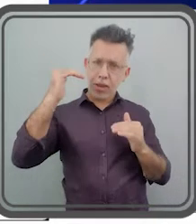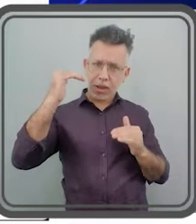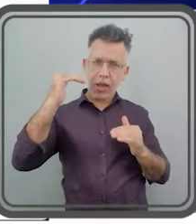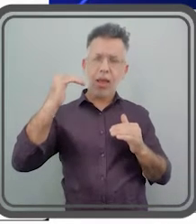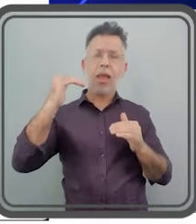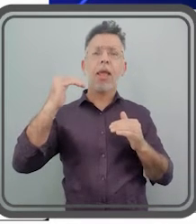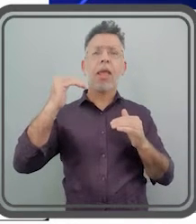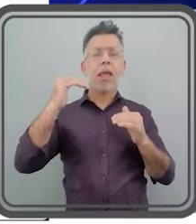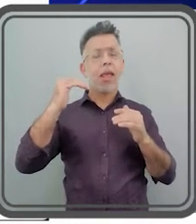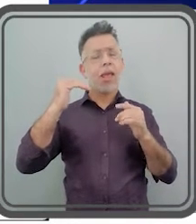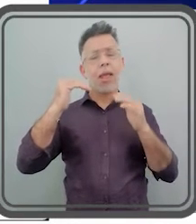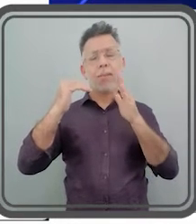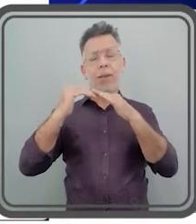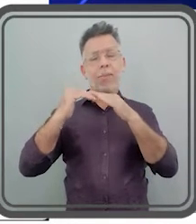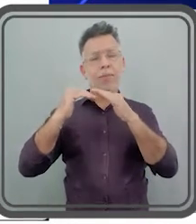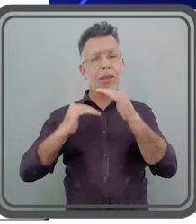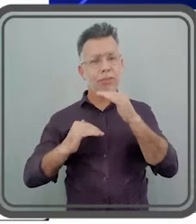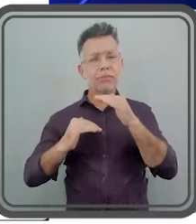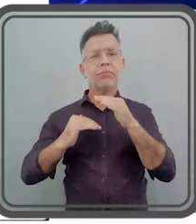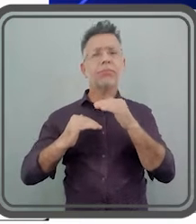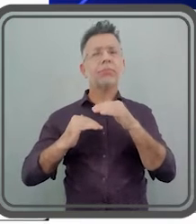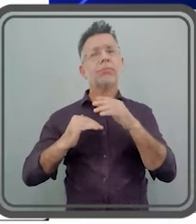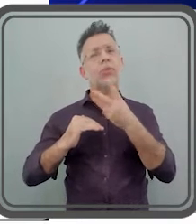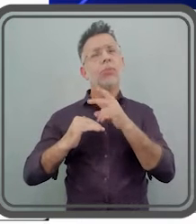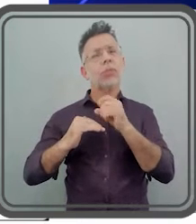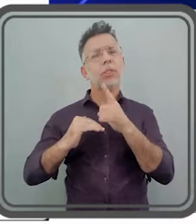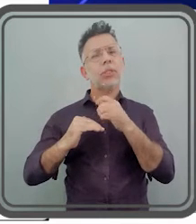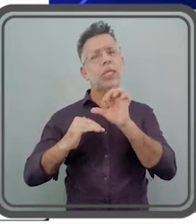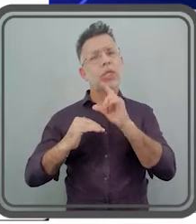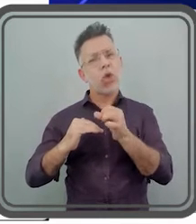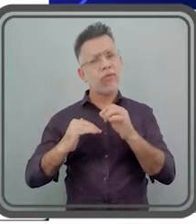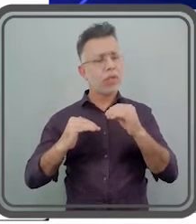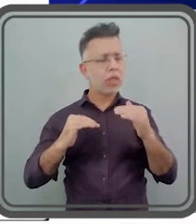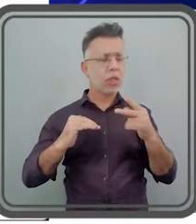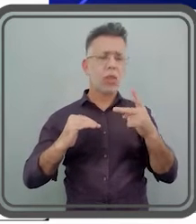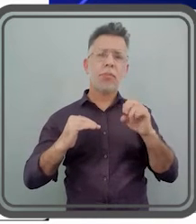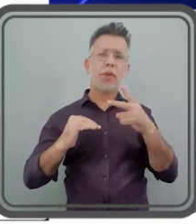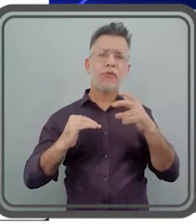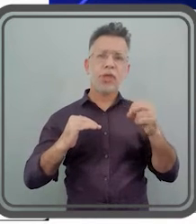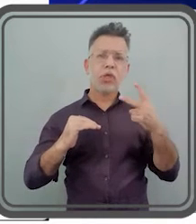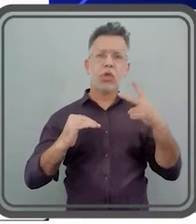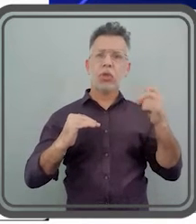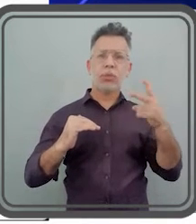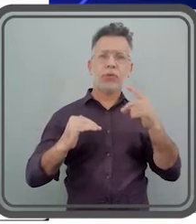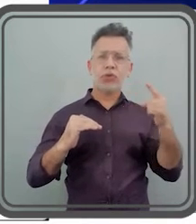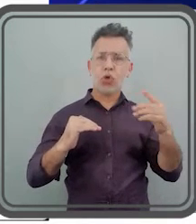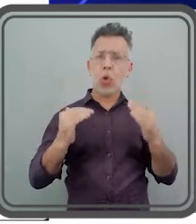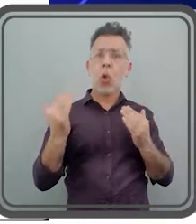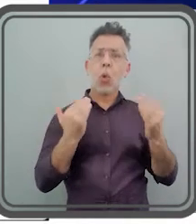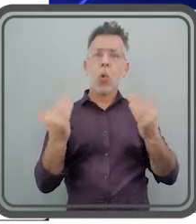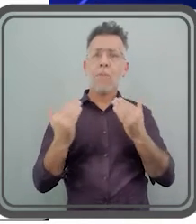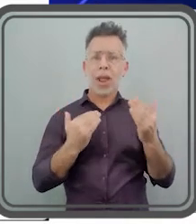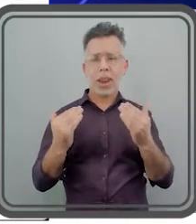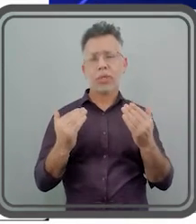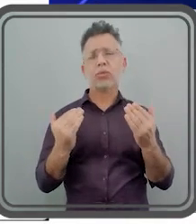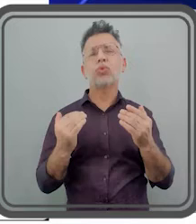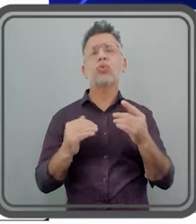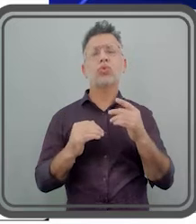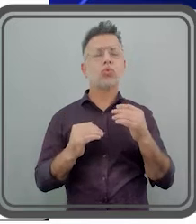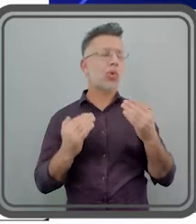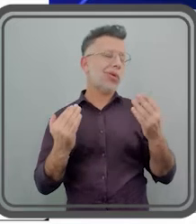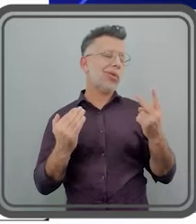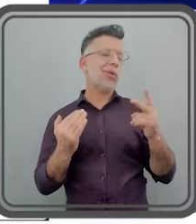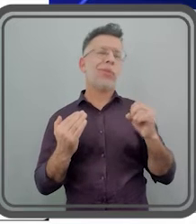trás 2020 e da metade pra frente aqui gente olha de 2021 e2021 a Stephanie está comparando covid-19 eu